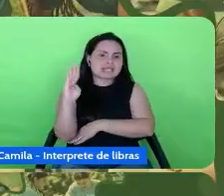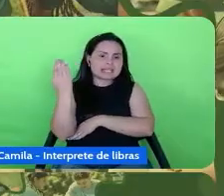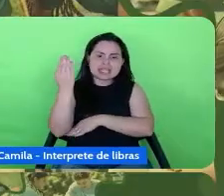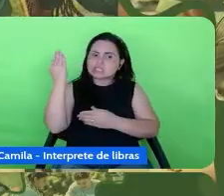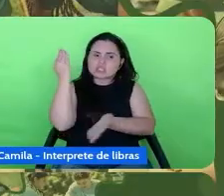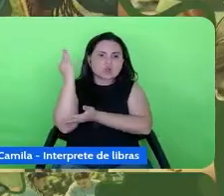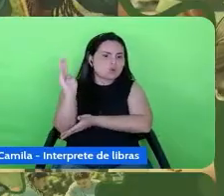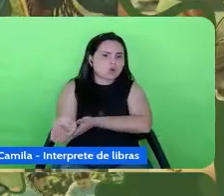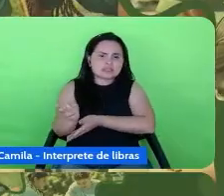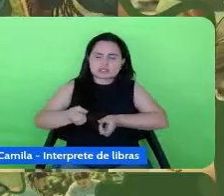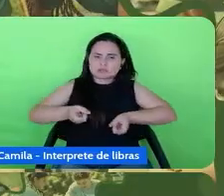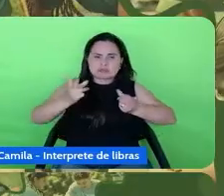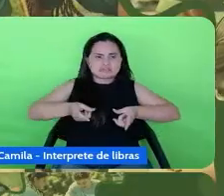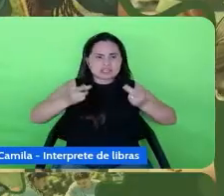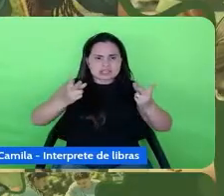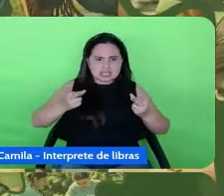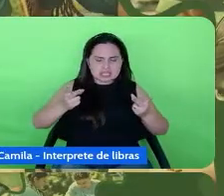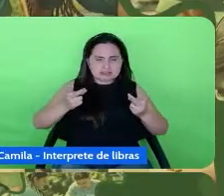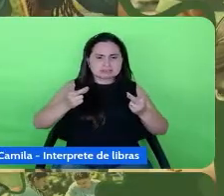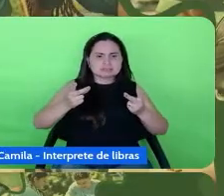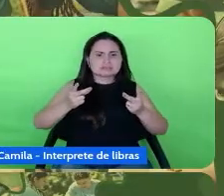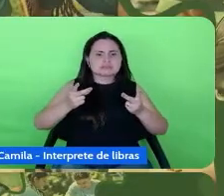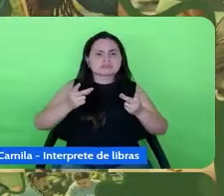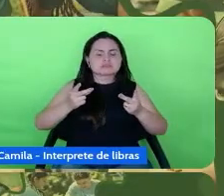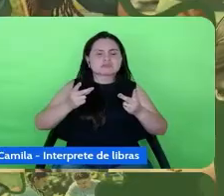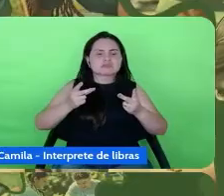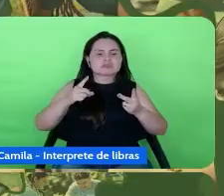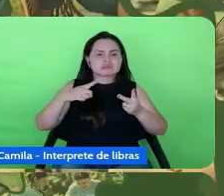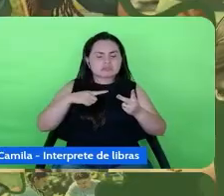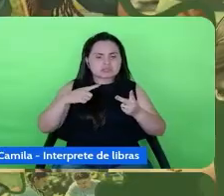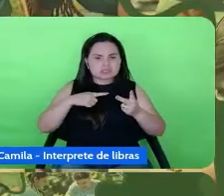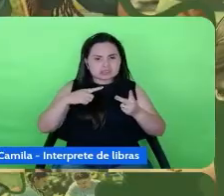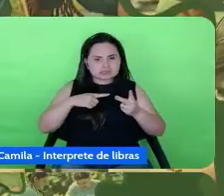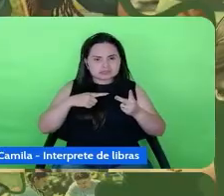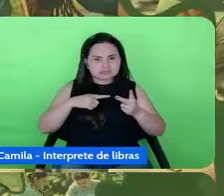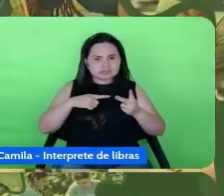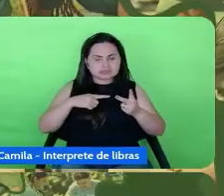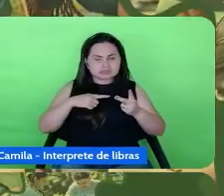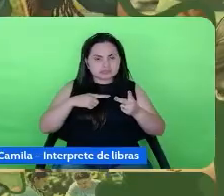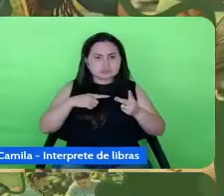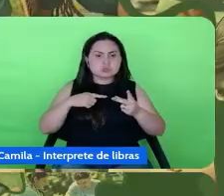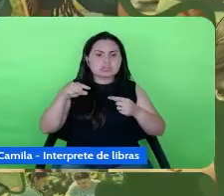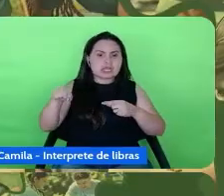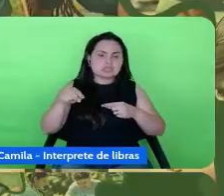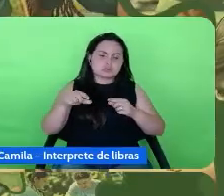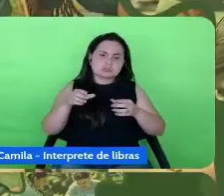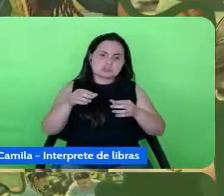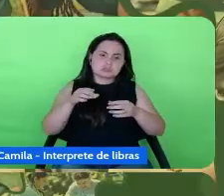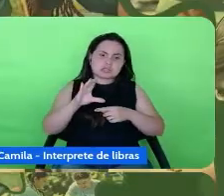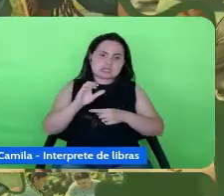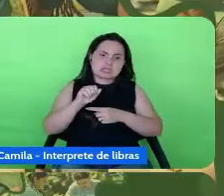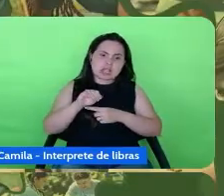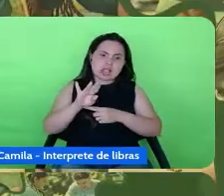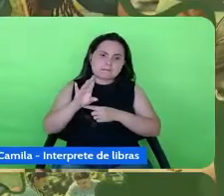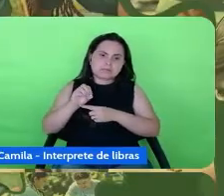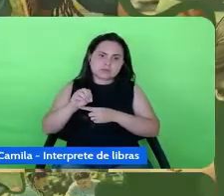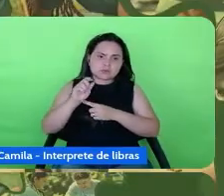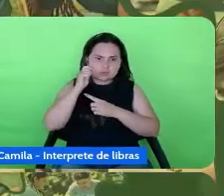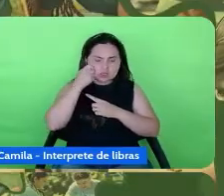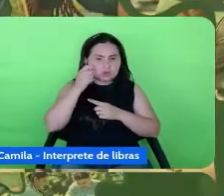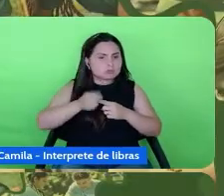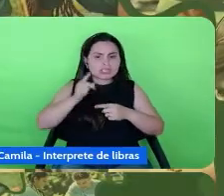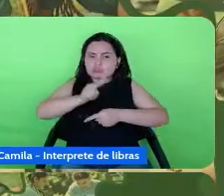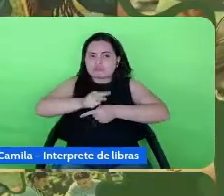para vender no tráfico, no câmbio negro aí, porque não vão